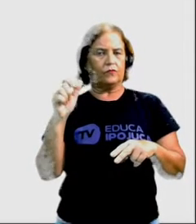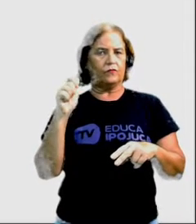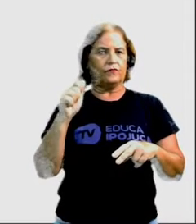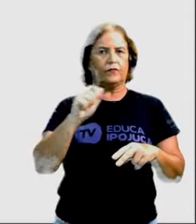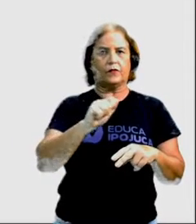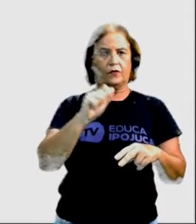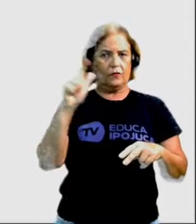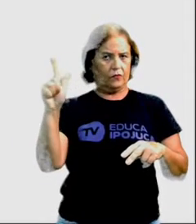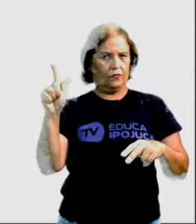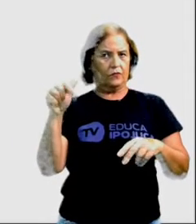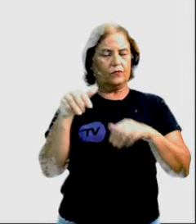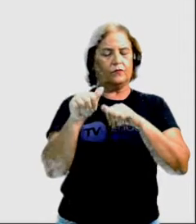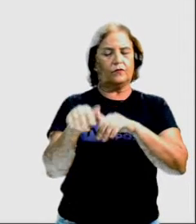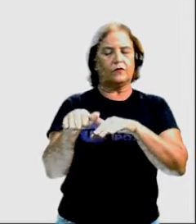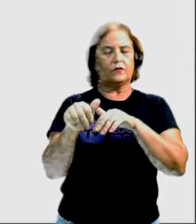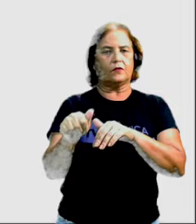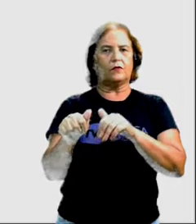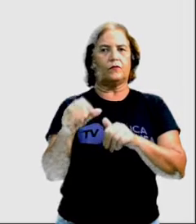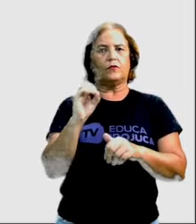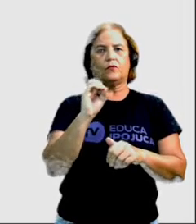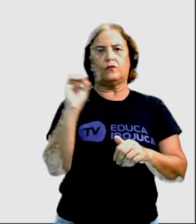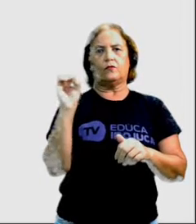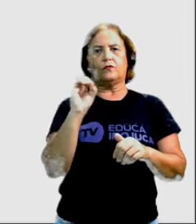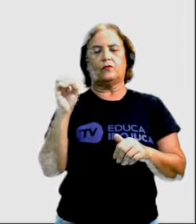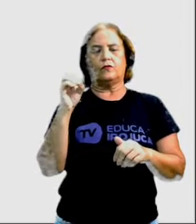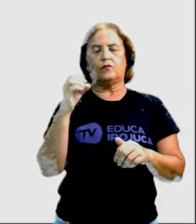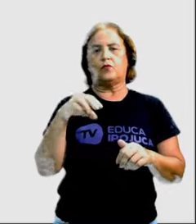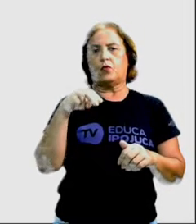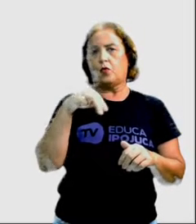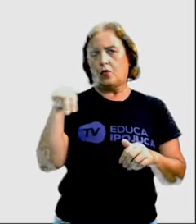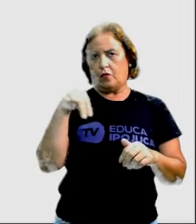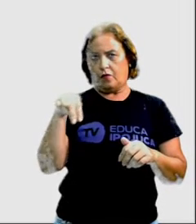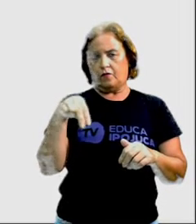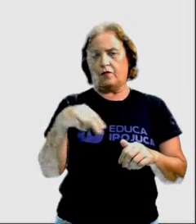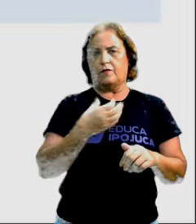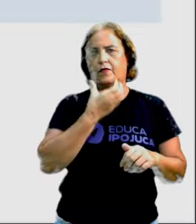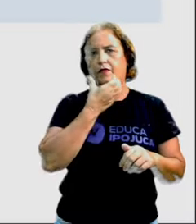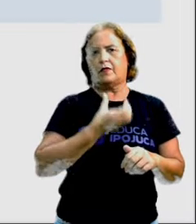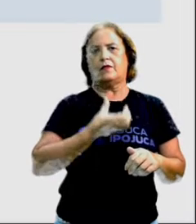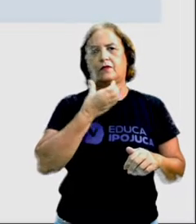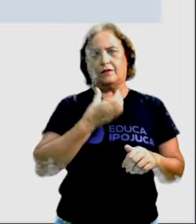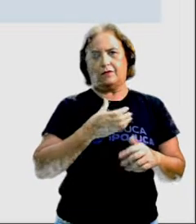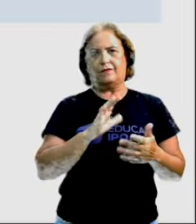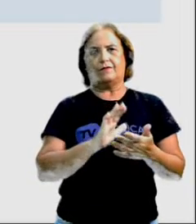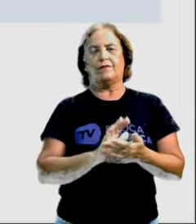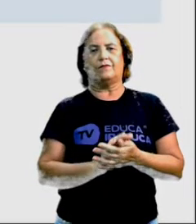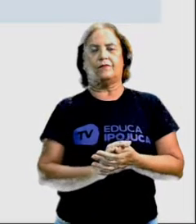setembro outubro novembro e dezembro